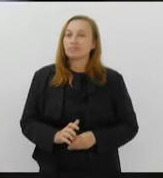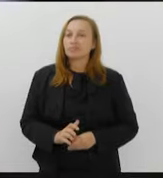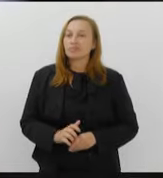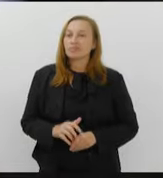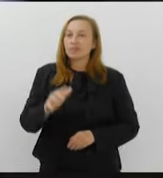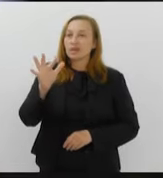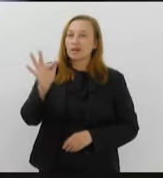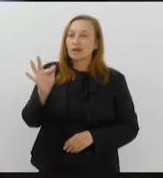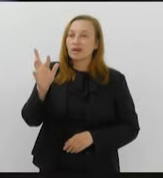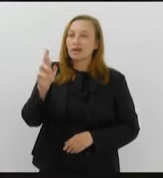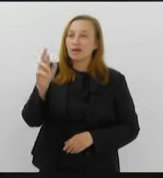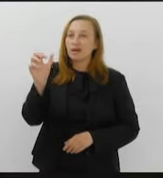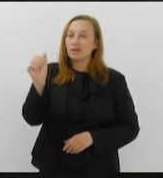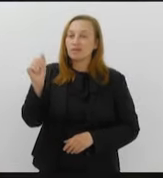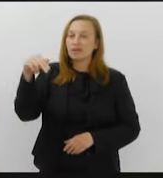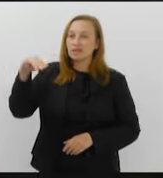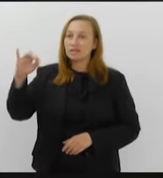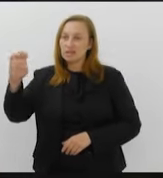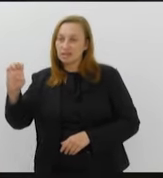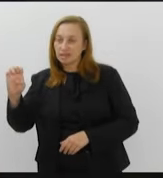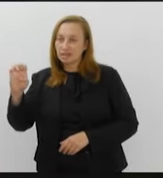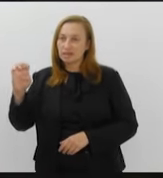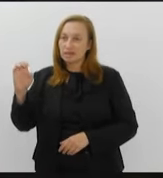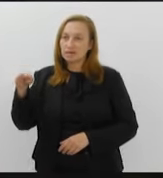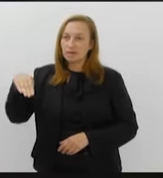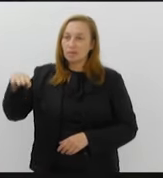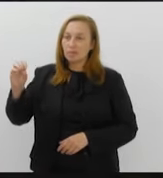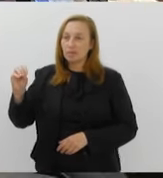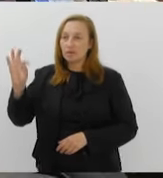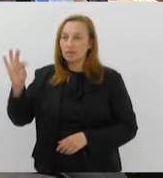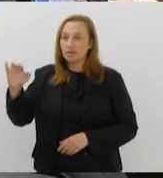Franciene Mota, nossa nobre deputada Franciene Mota.